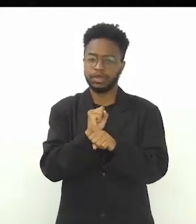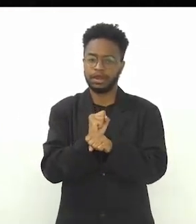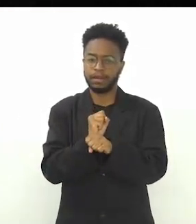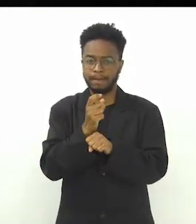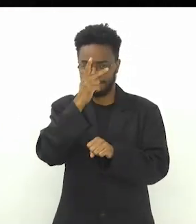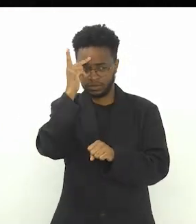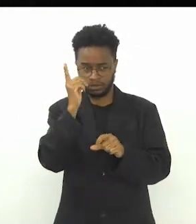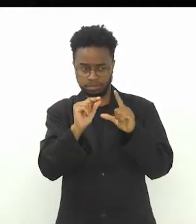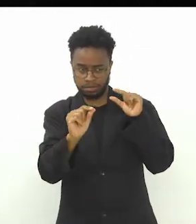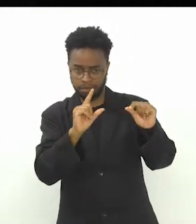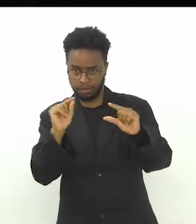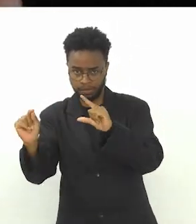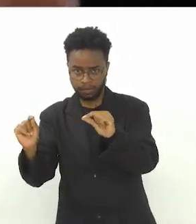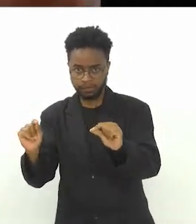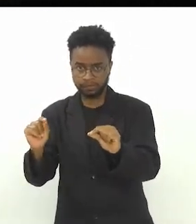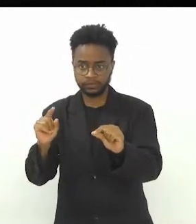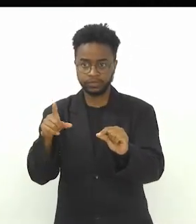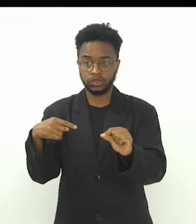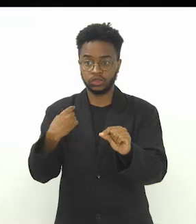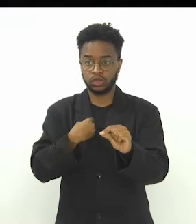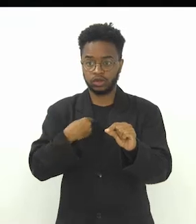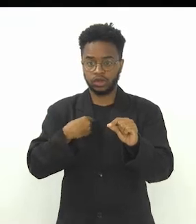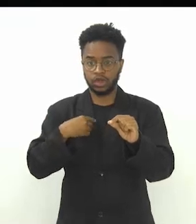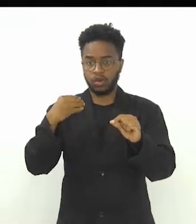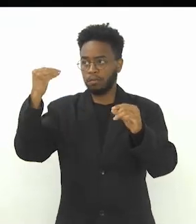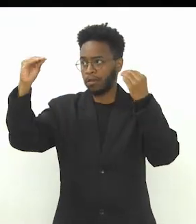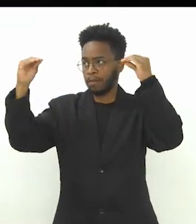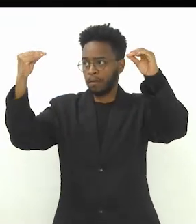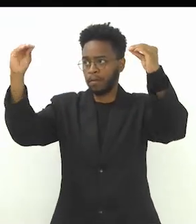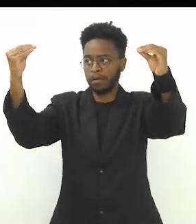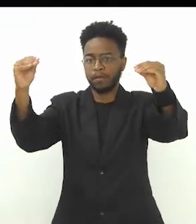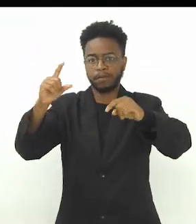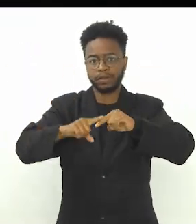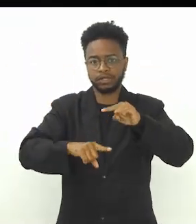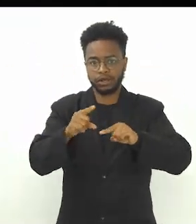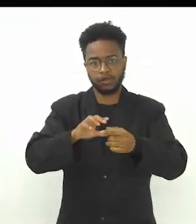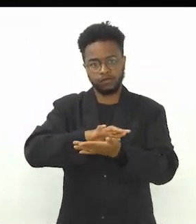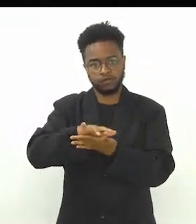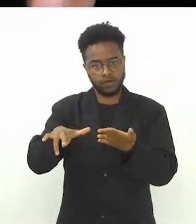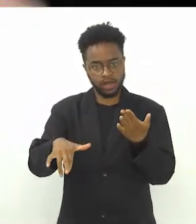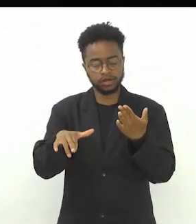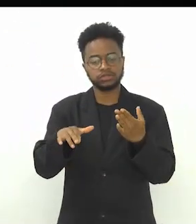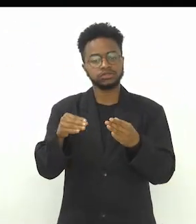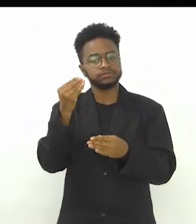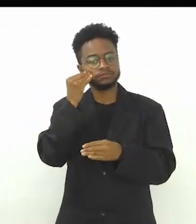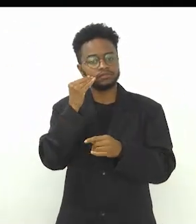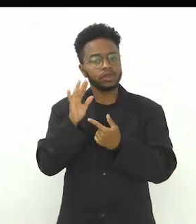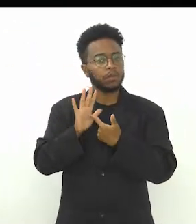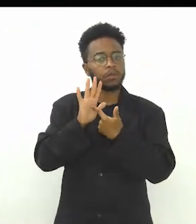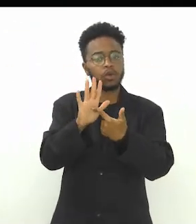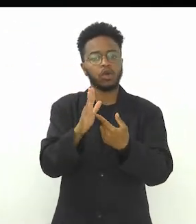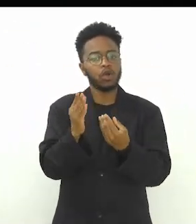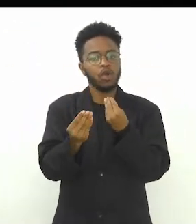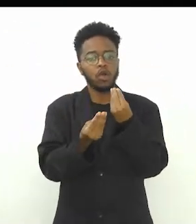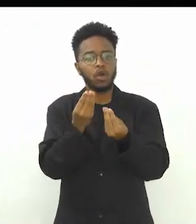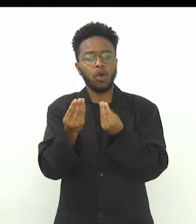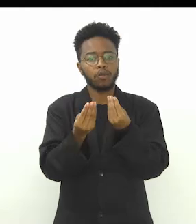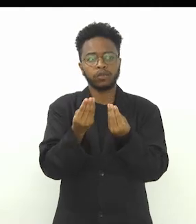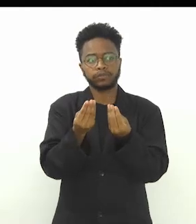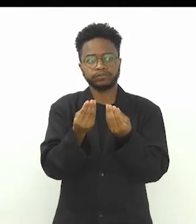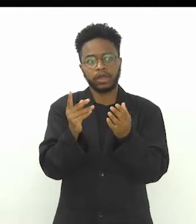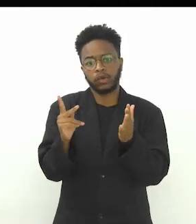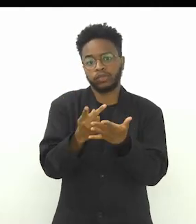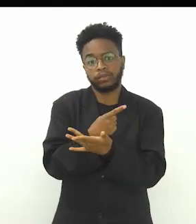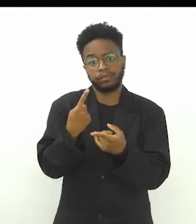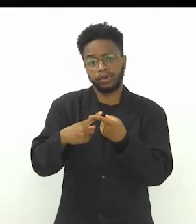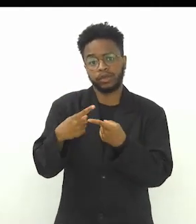que o barracão dar aquela esvaziada. Aí a gente botou vários equipamentos em cima para poder fazer essa simulação, porque até